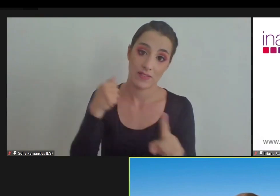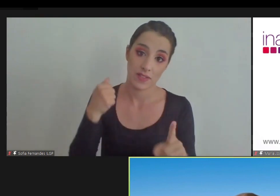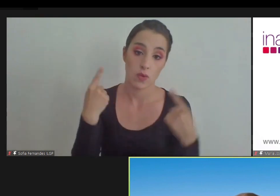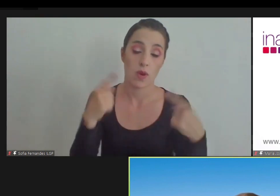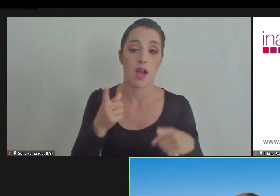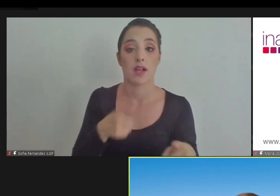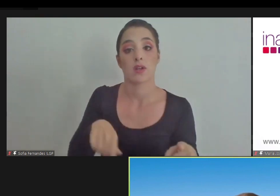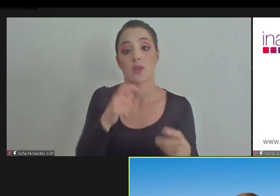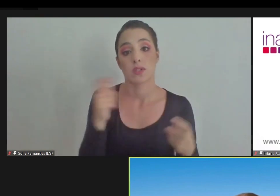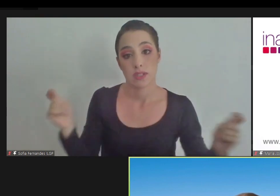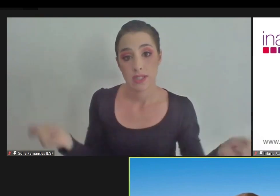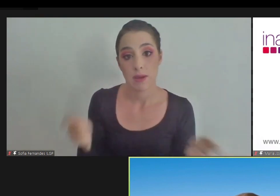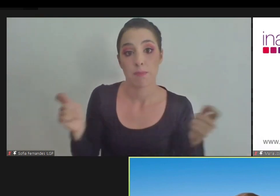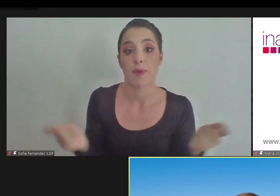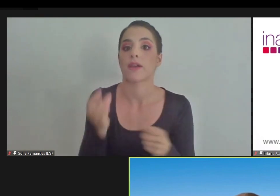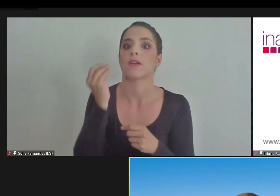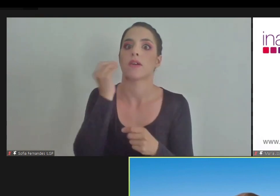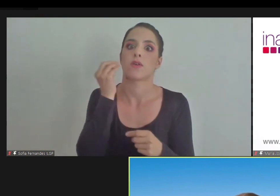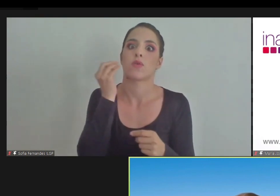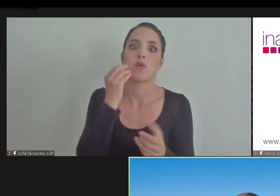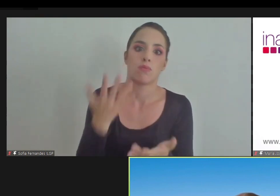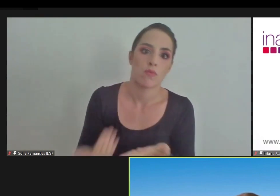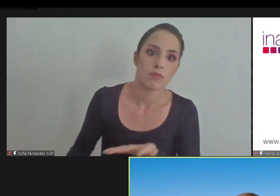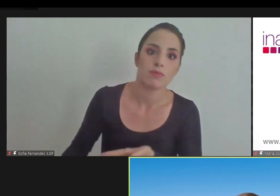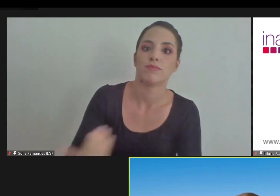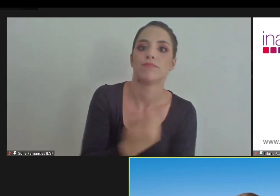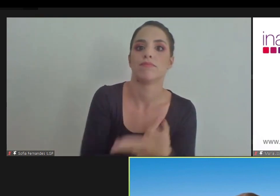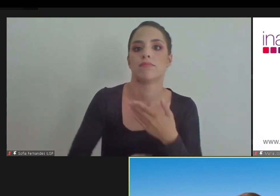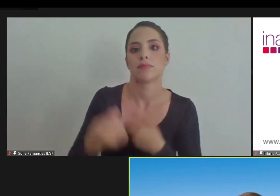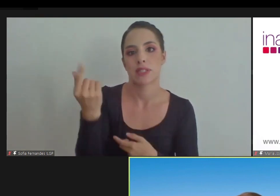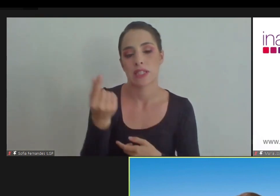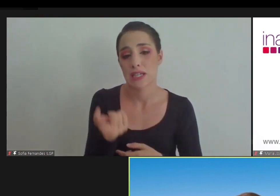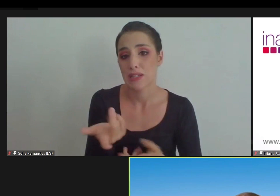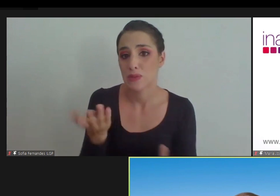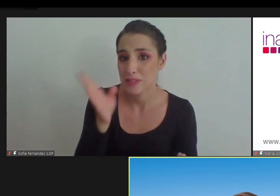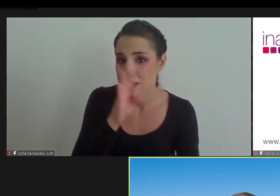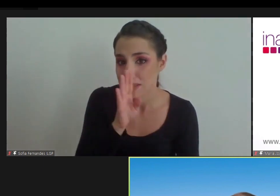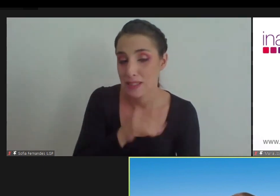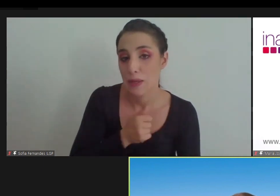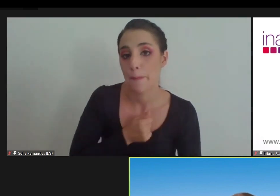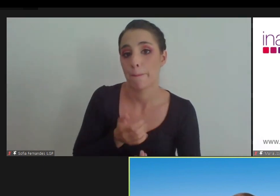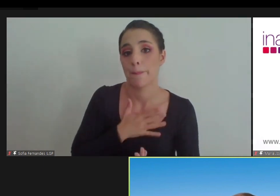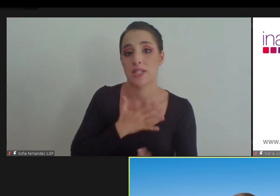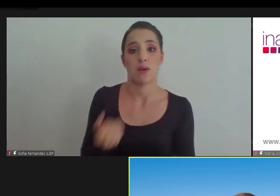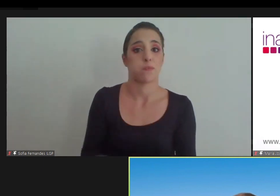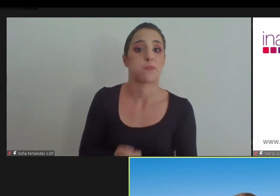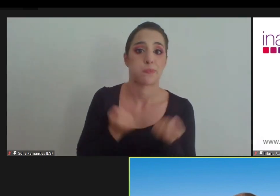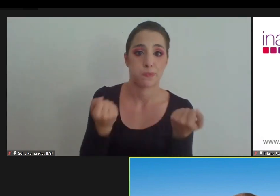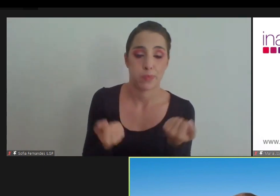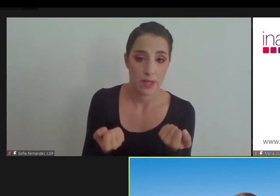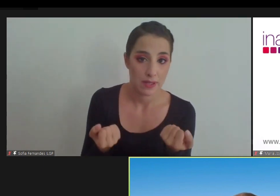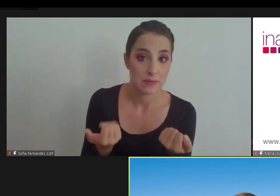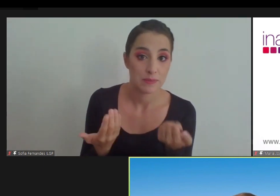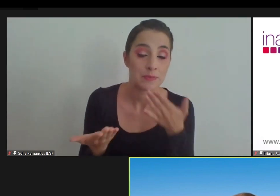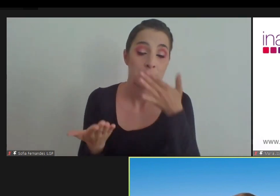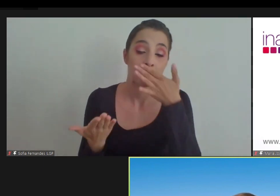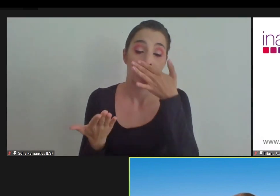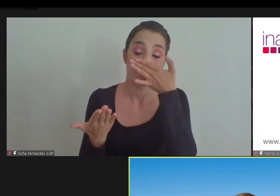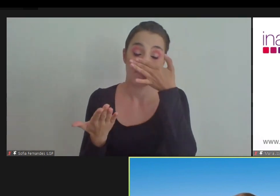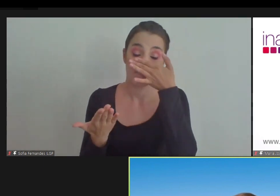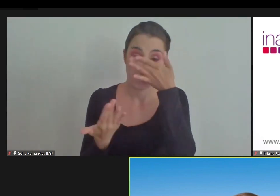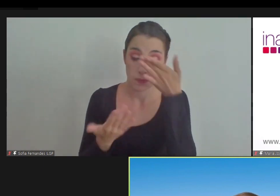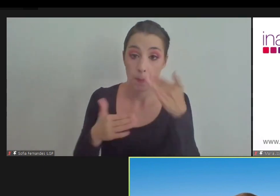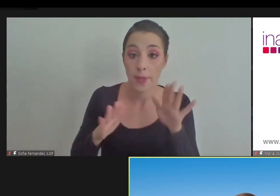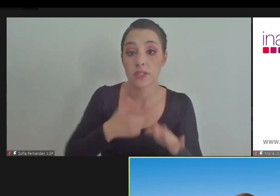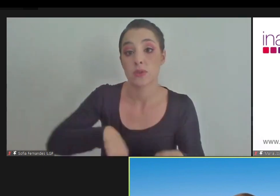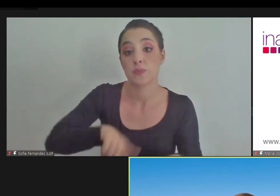campanha de fundraising numa altura em que as empresas estavam talvez com um certo pessimismo. E nós o que nós